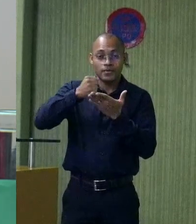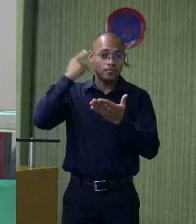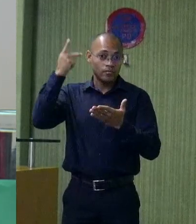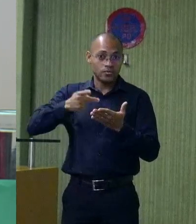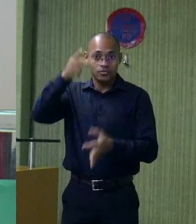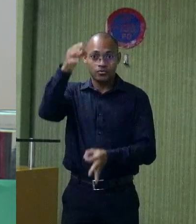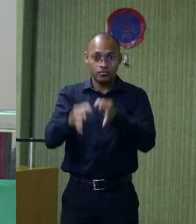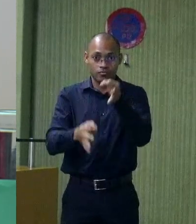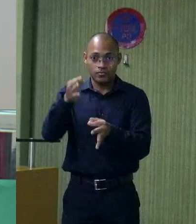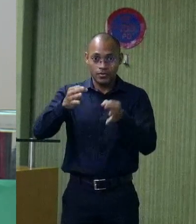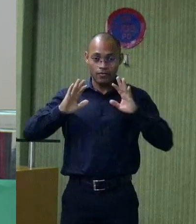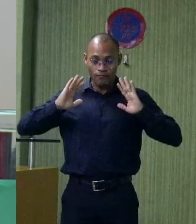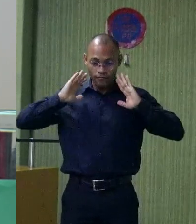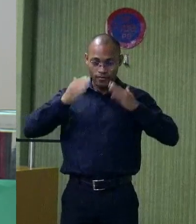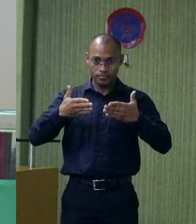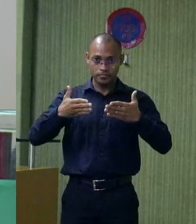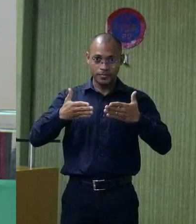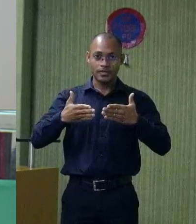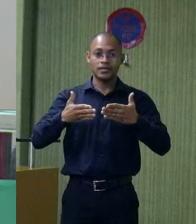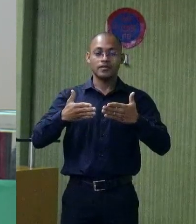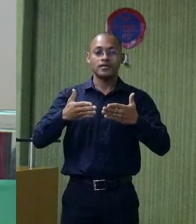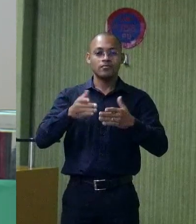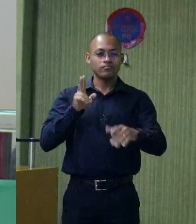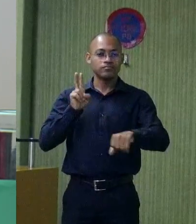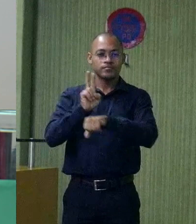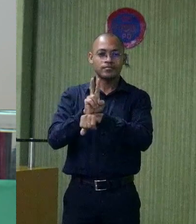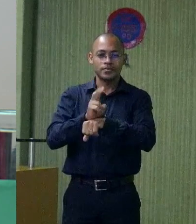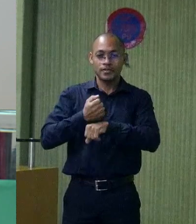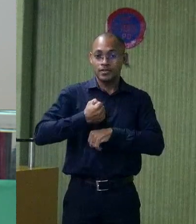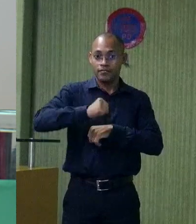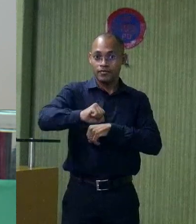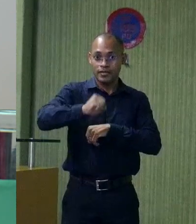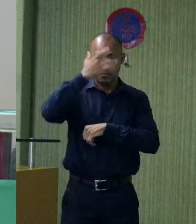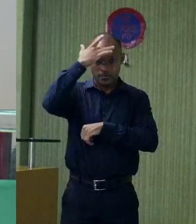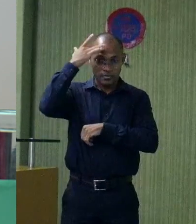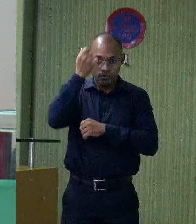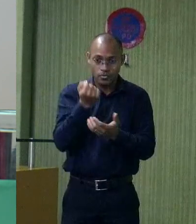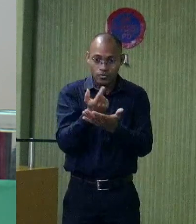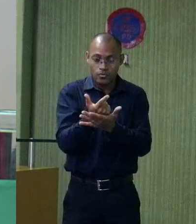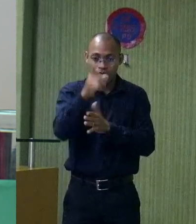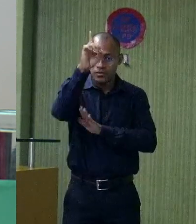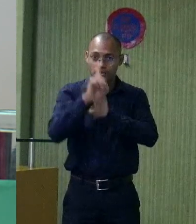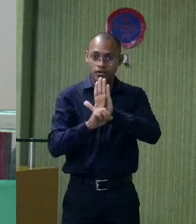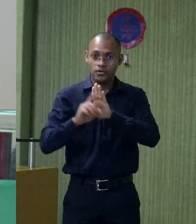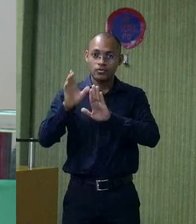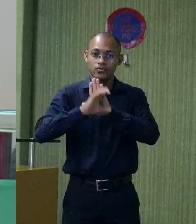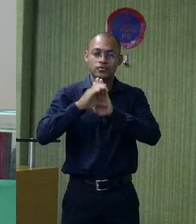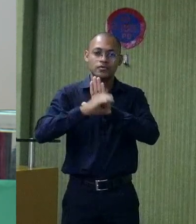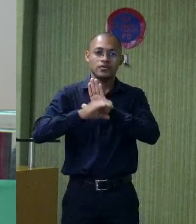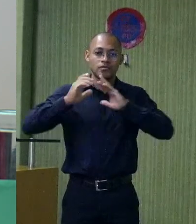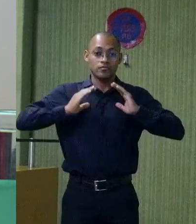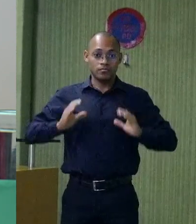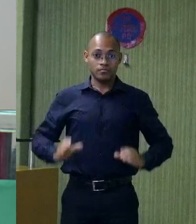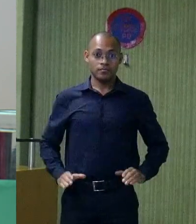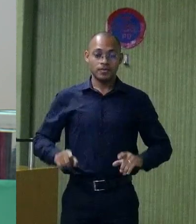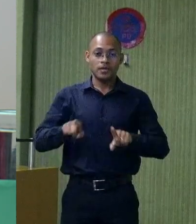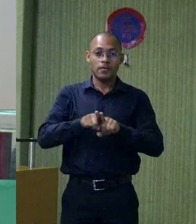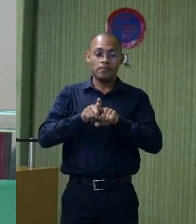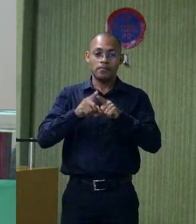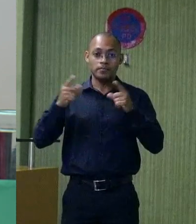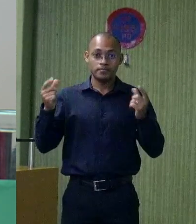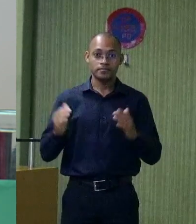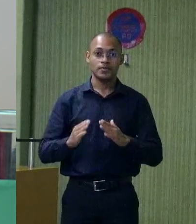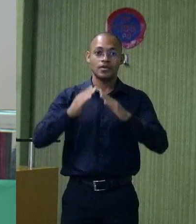justiças especializadas na proteção e defesa do consumidor dos direitos constitucionais do cidadão e do patrimônio público